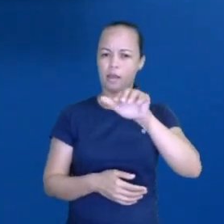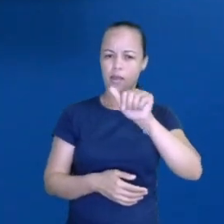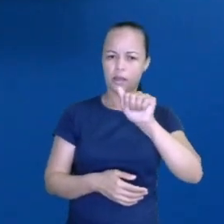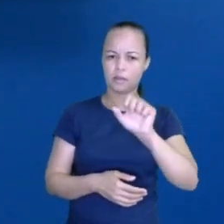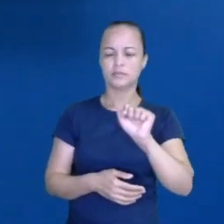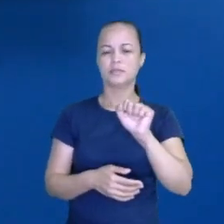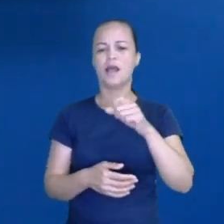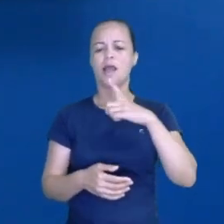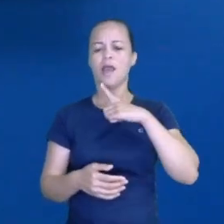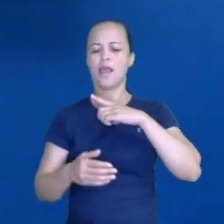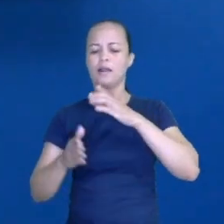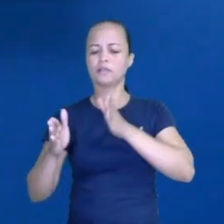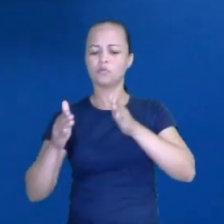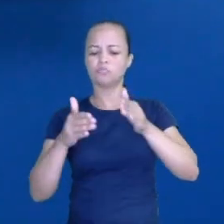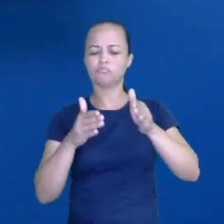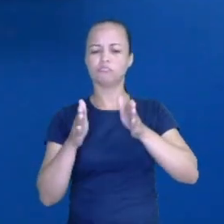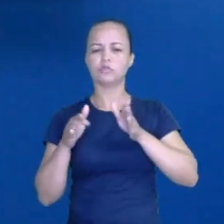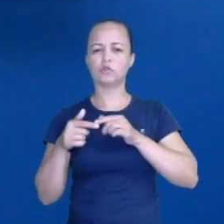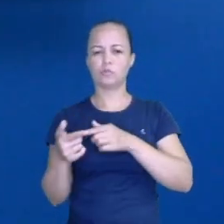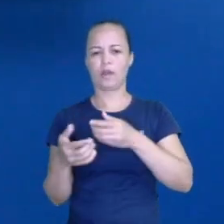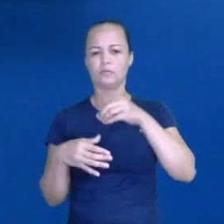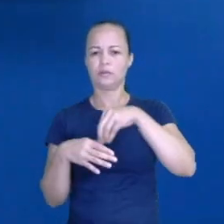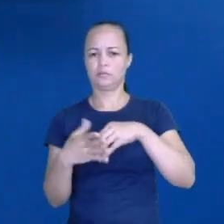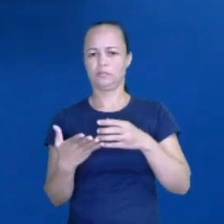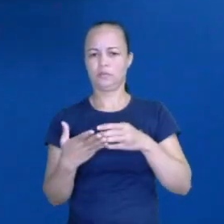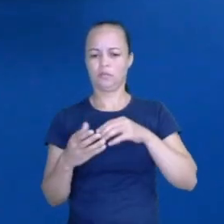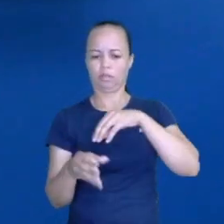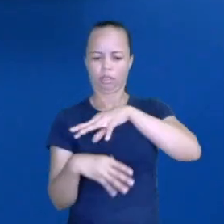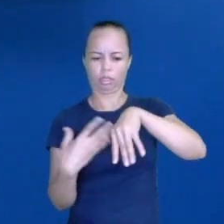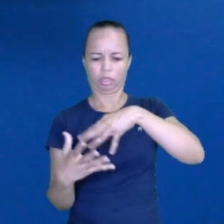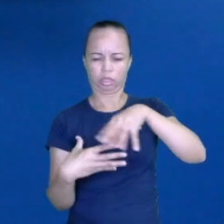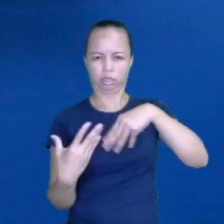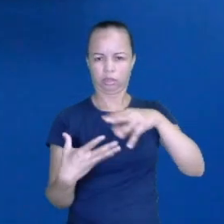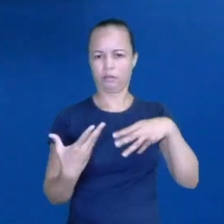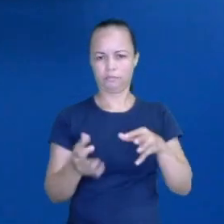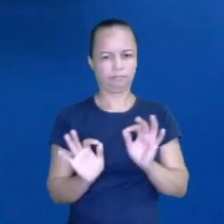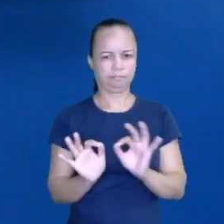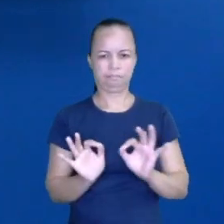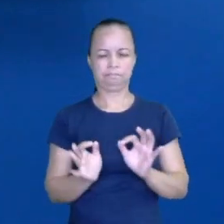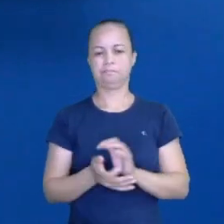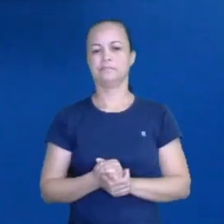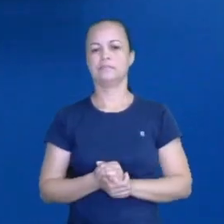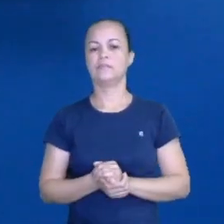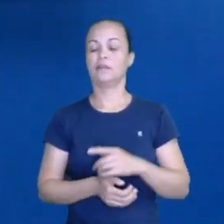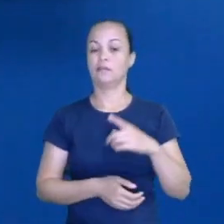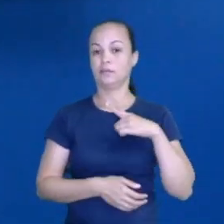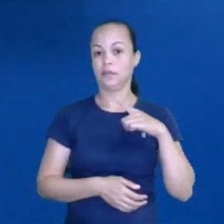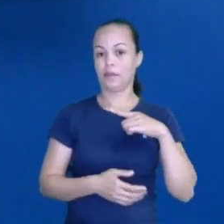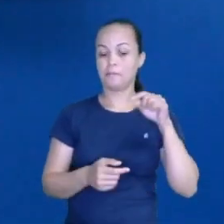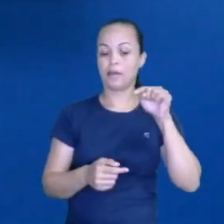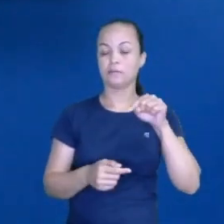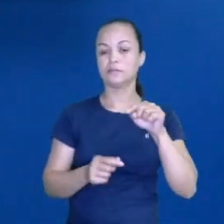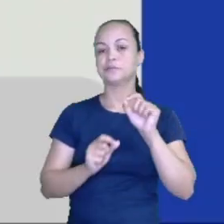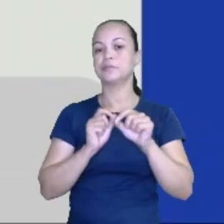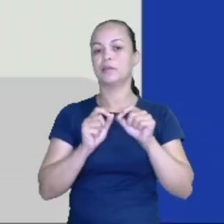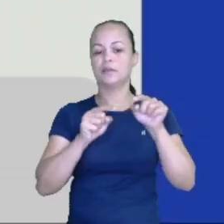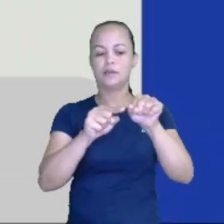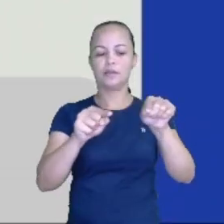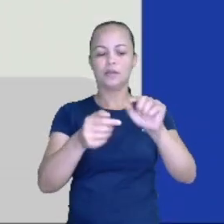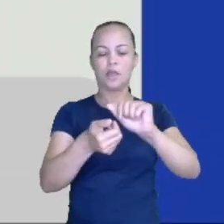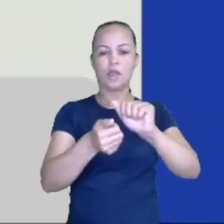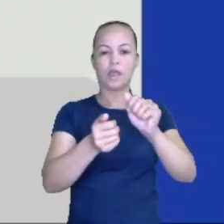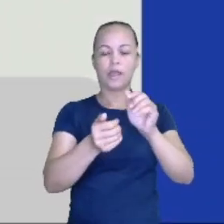têm as suas partes, não é? Não é tudo junto e misturado. Não. Tem a parte do